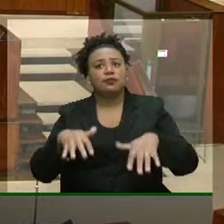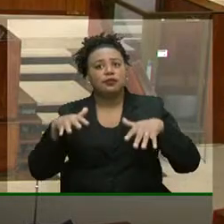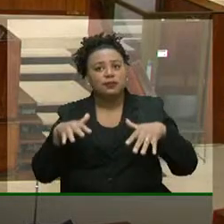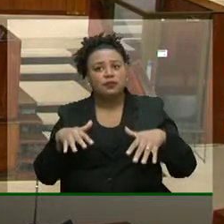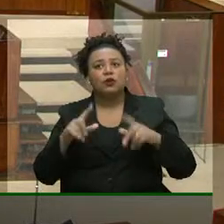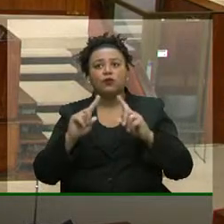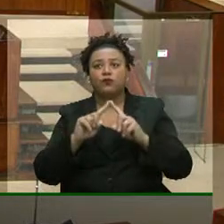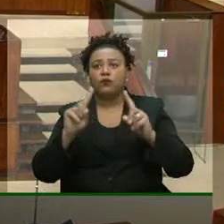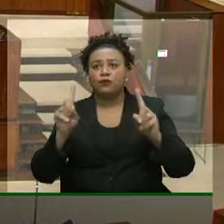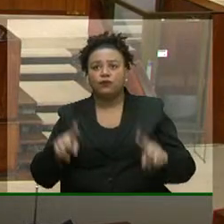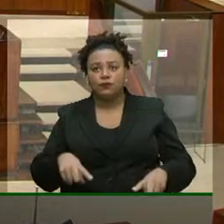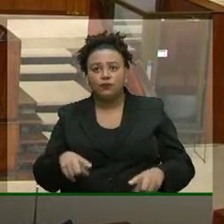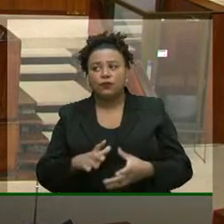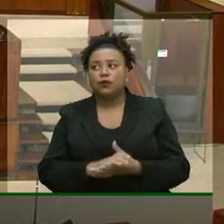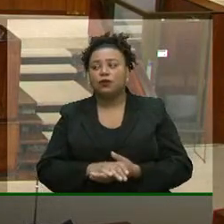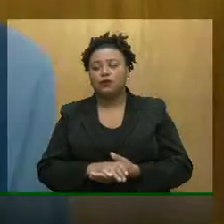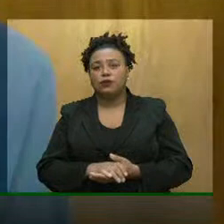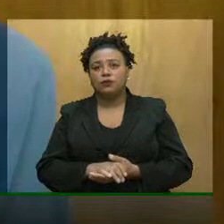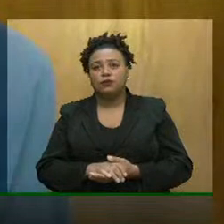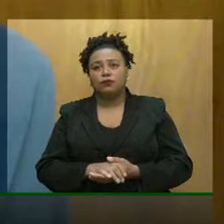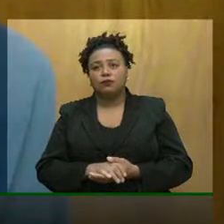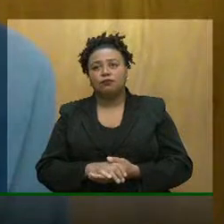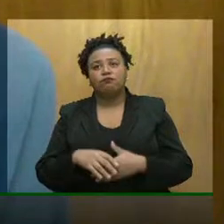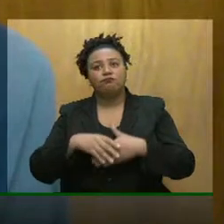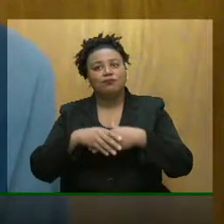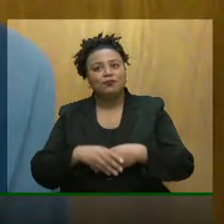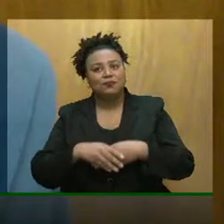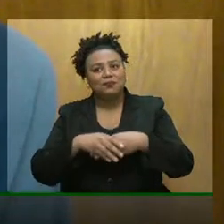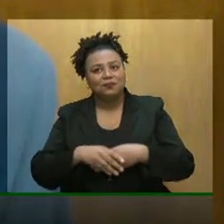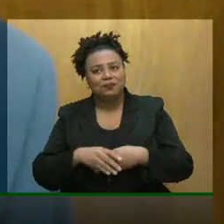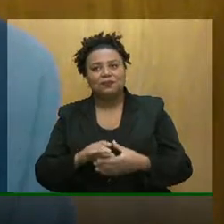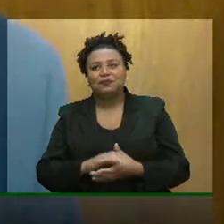nossos servidores, a nossa saudação.